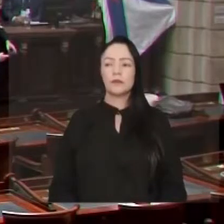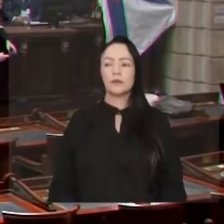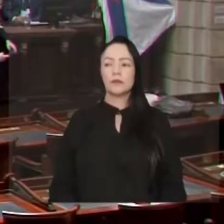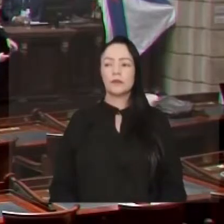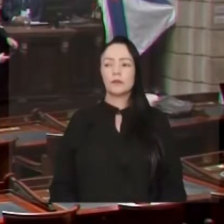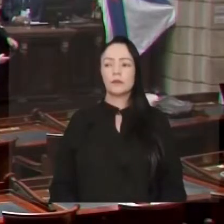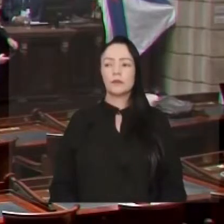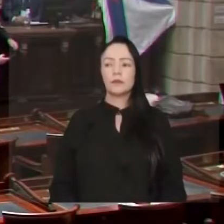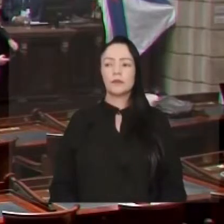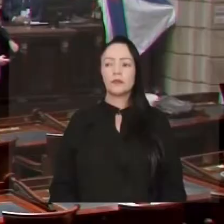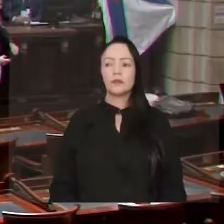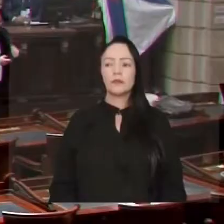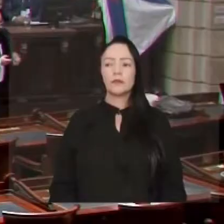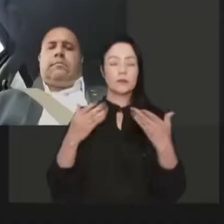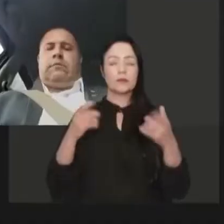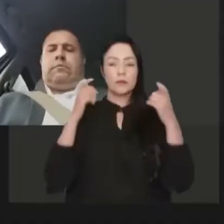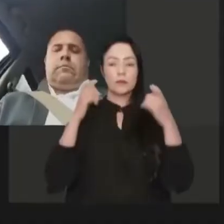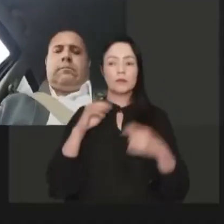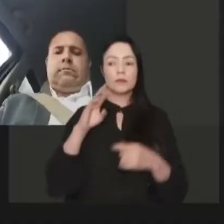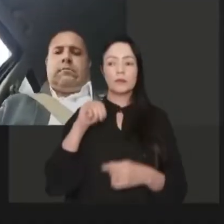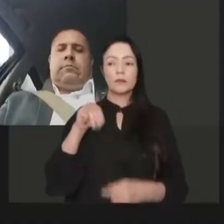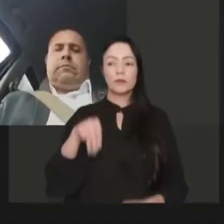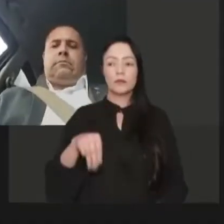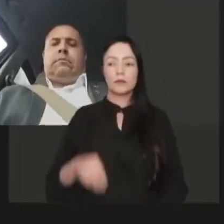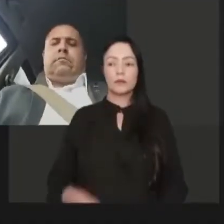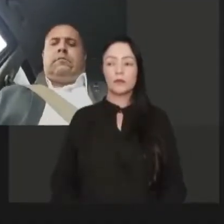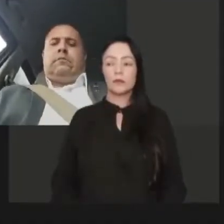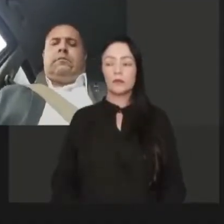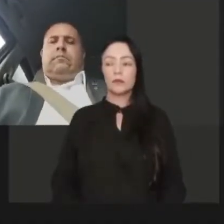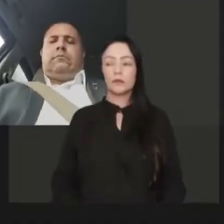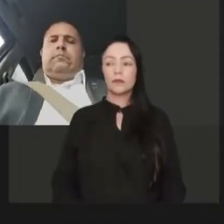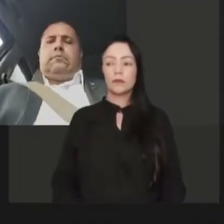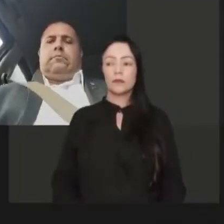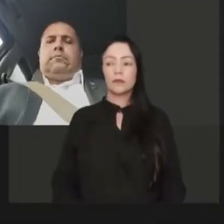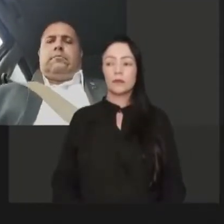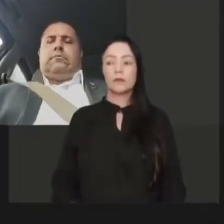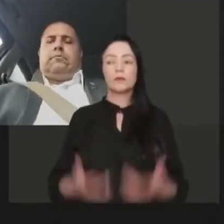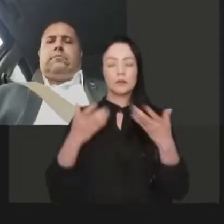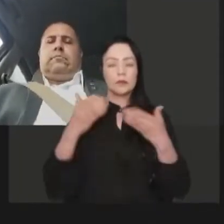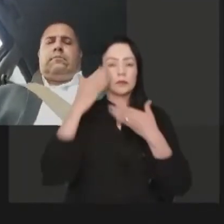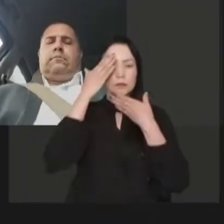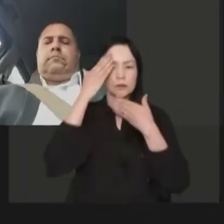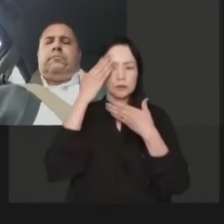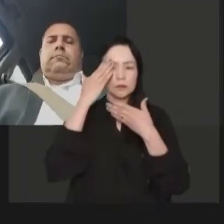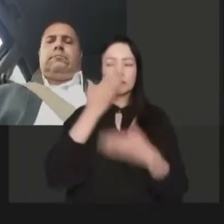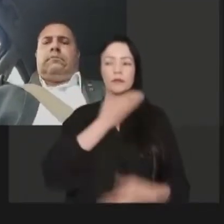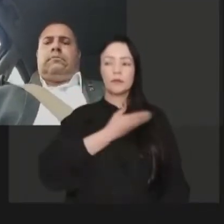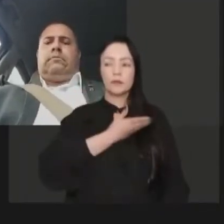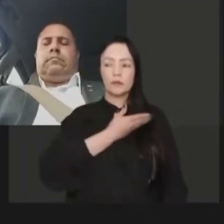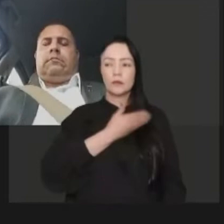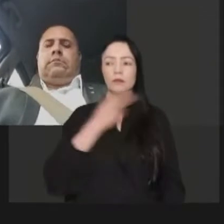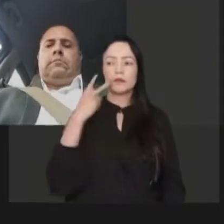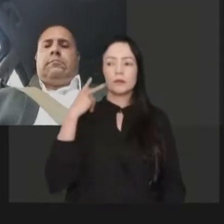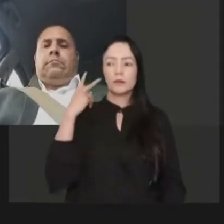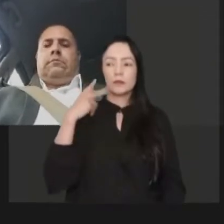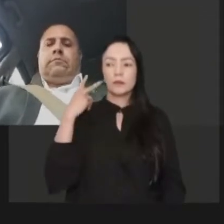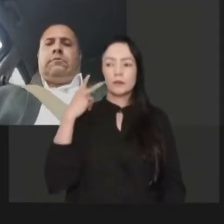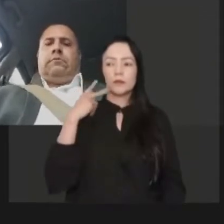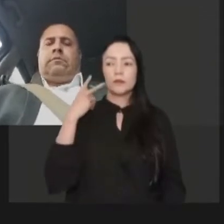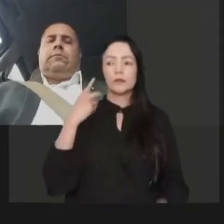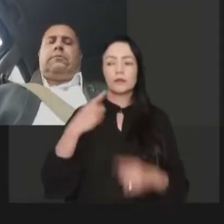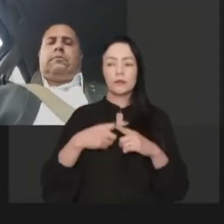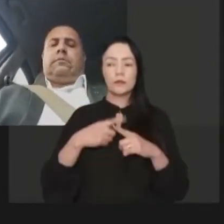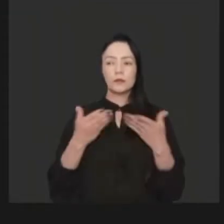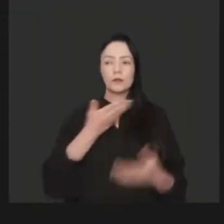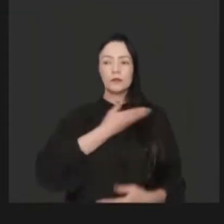pelos parlamentares em segunda discussão é o que trata sobre a criação do circuito histórico da luta pela democracia do município do